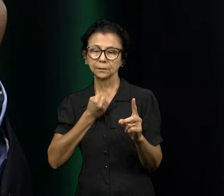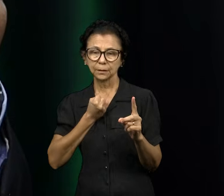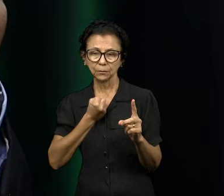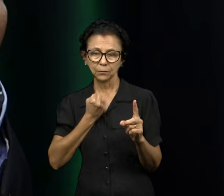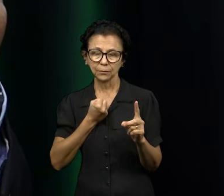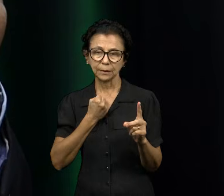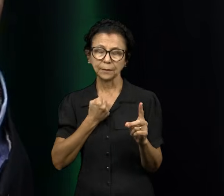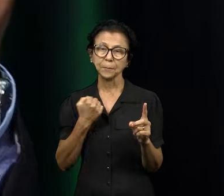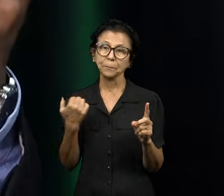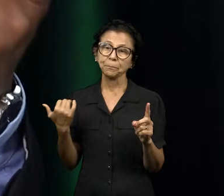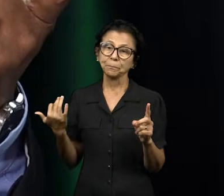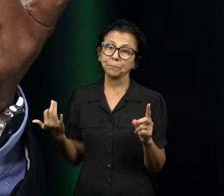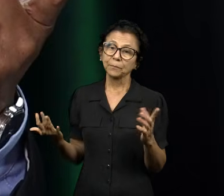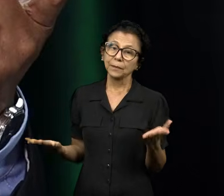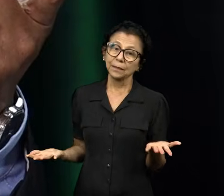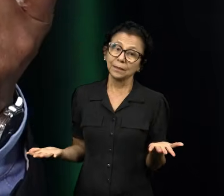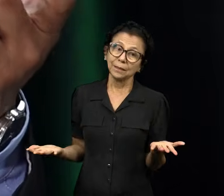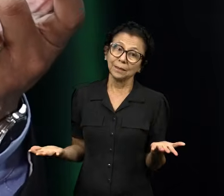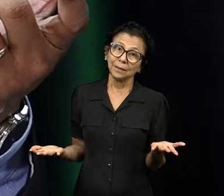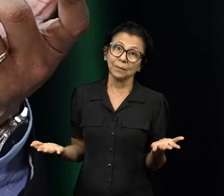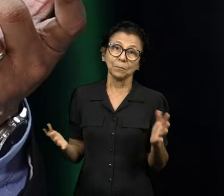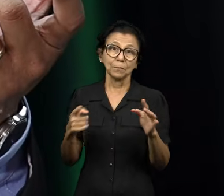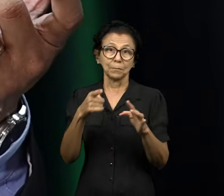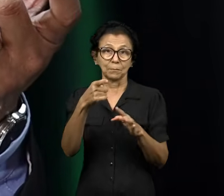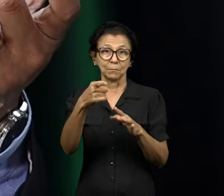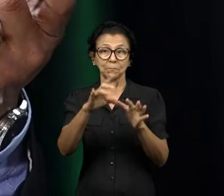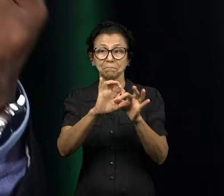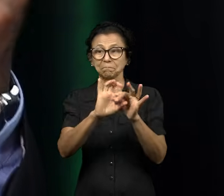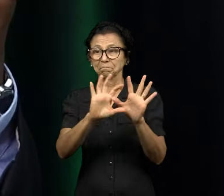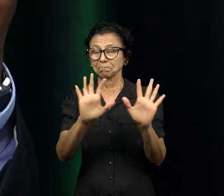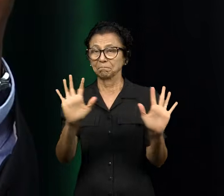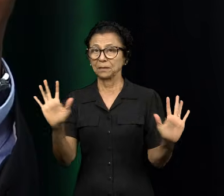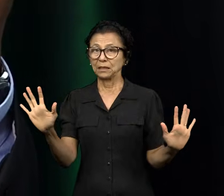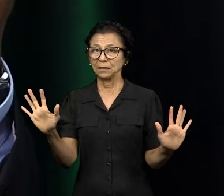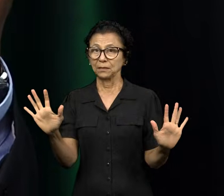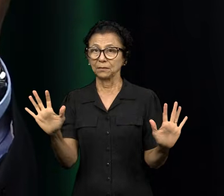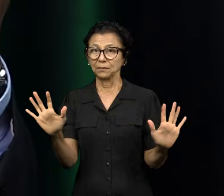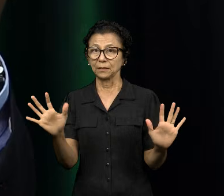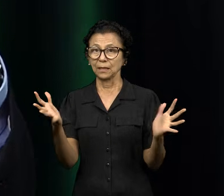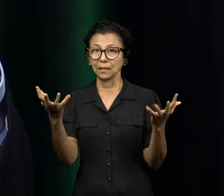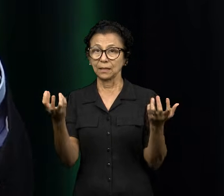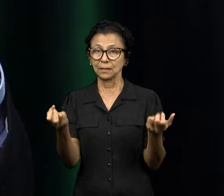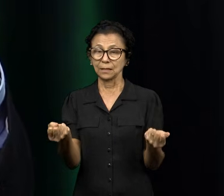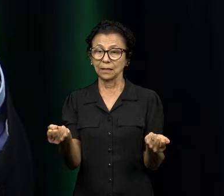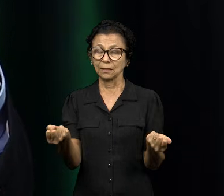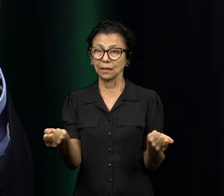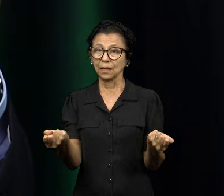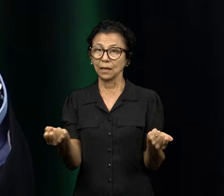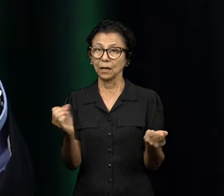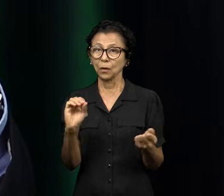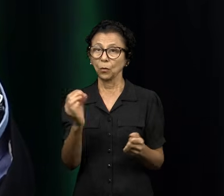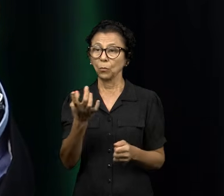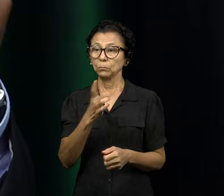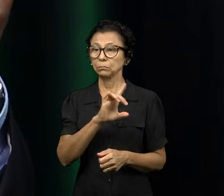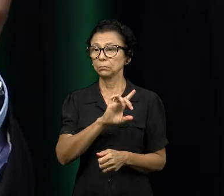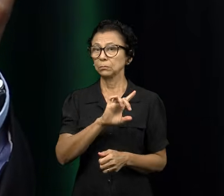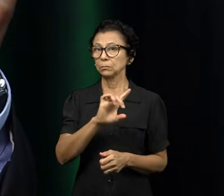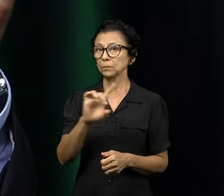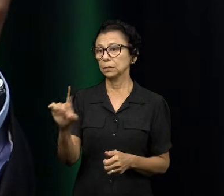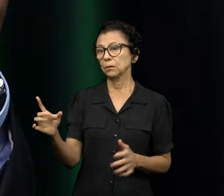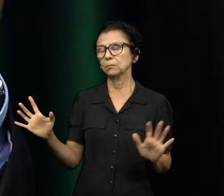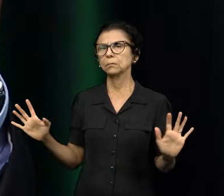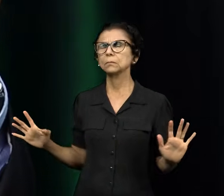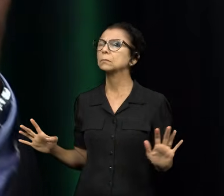em que há escolha, há o livre-arbítrio. Essa é a parte que cabe a mim, que cabe a